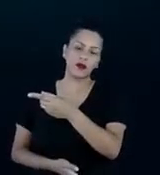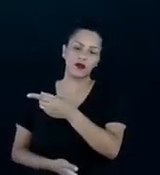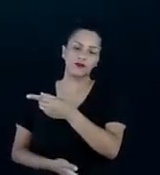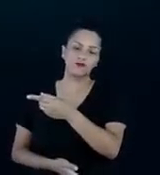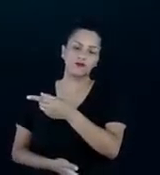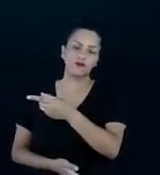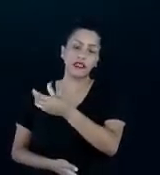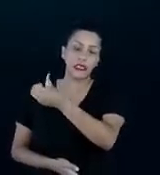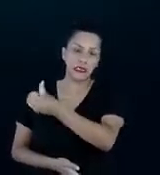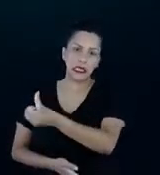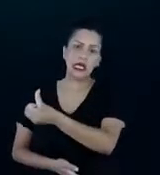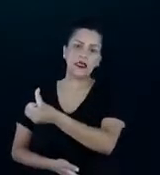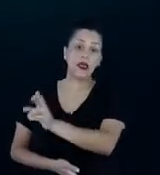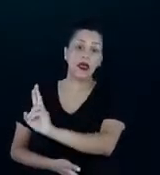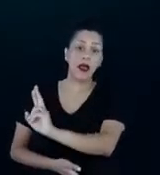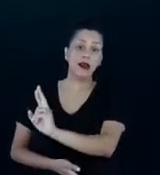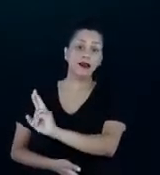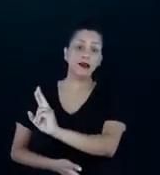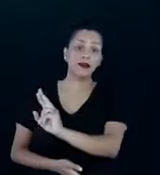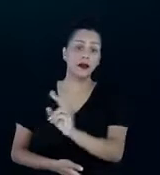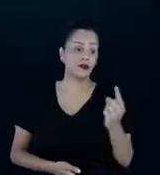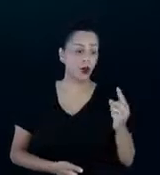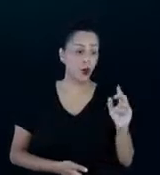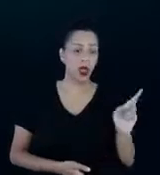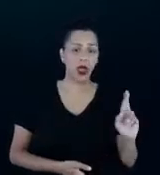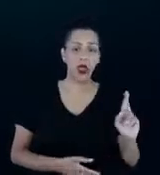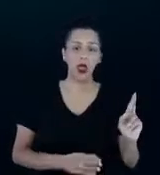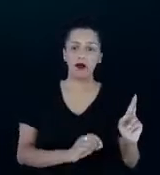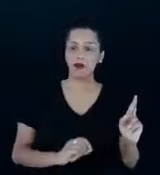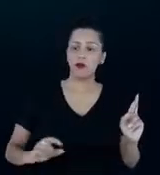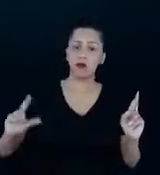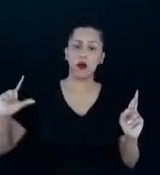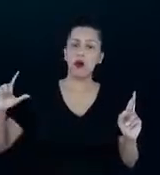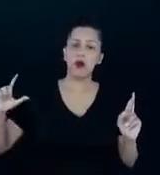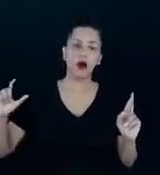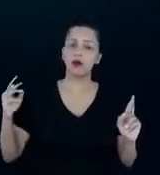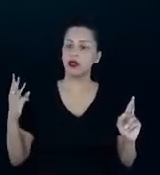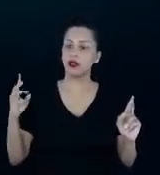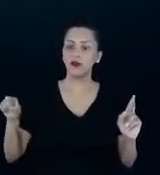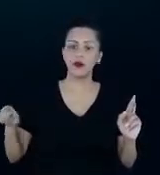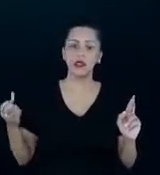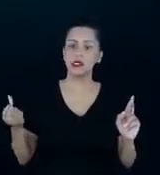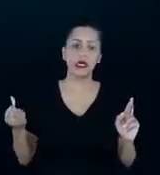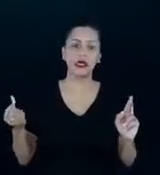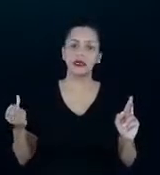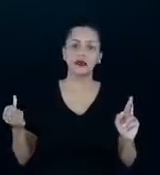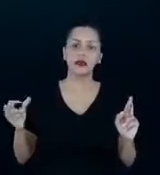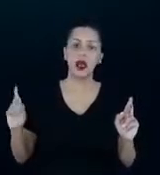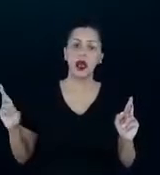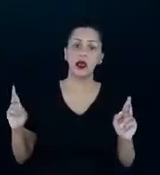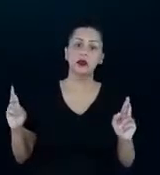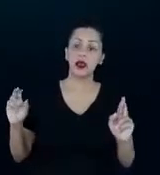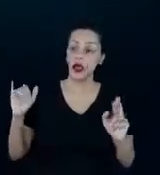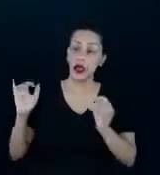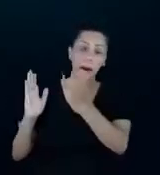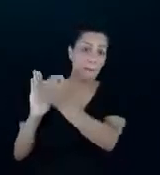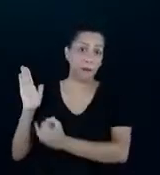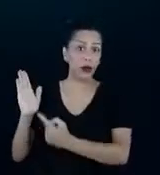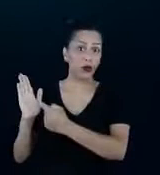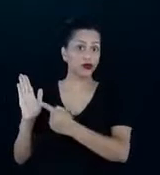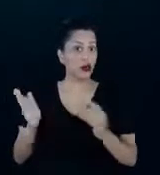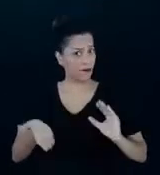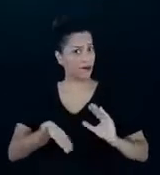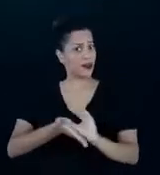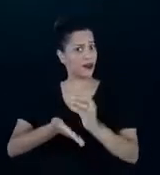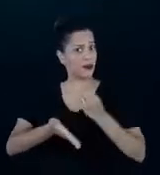gera R$3,6 de impostos acumulados. Ou seja, é um bom investimento. Então, a gente não está falando de